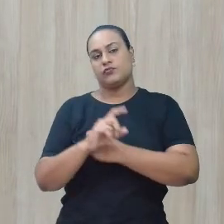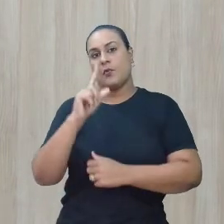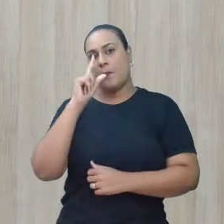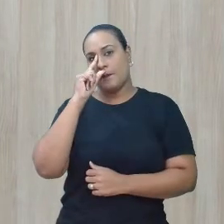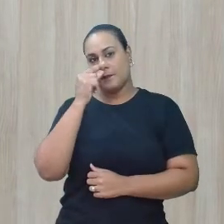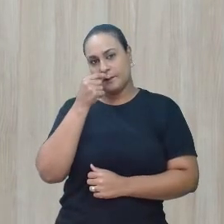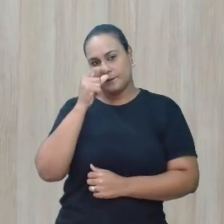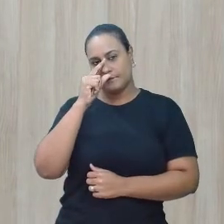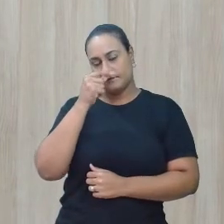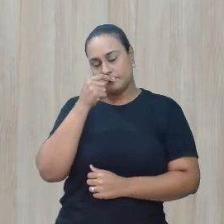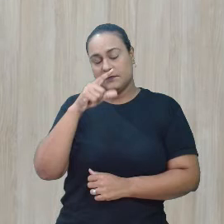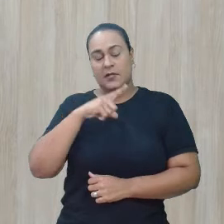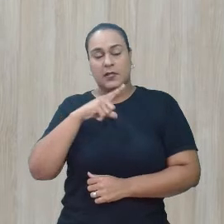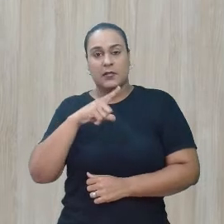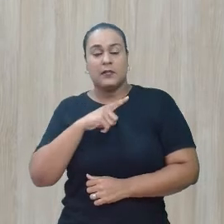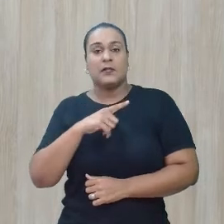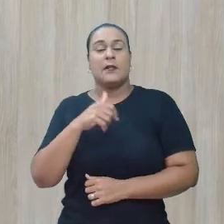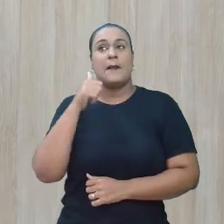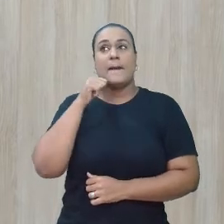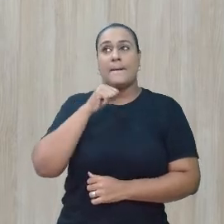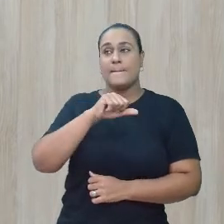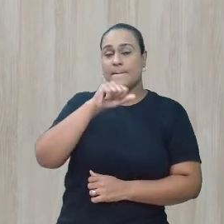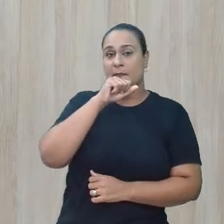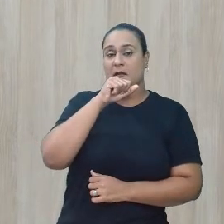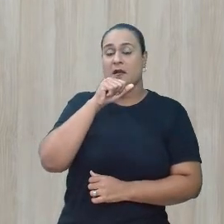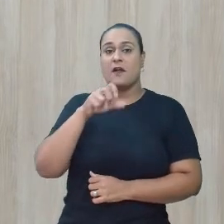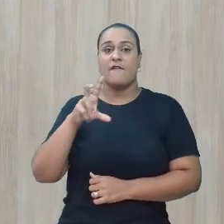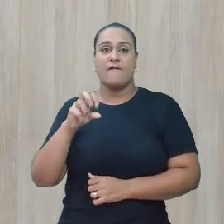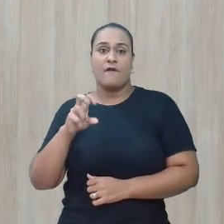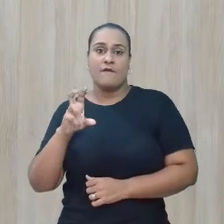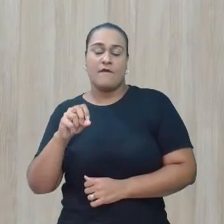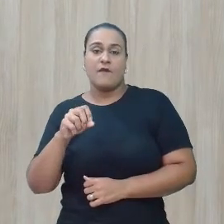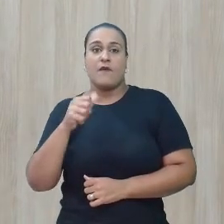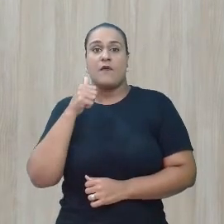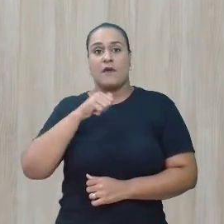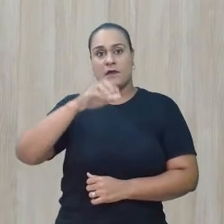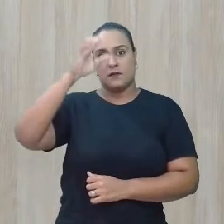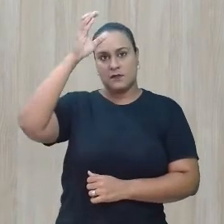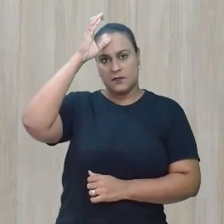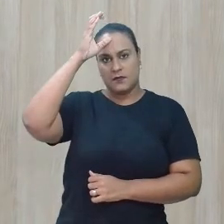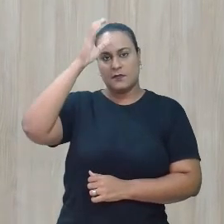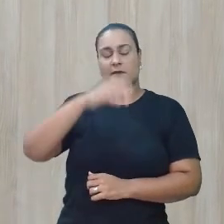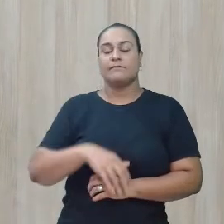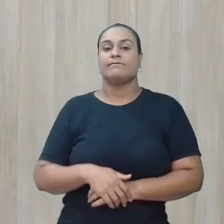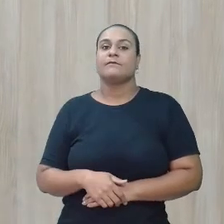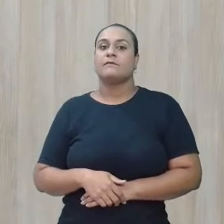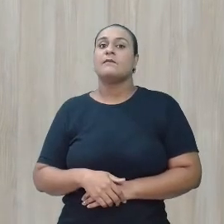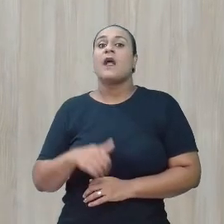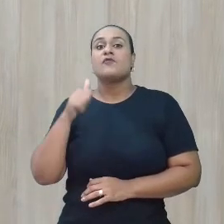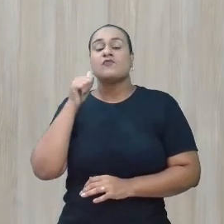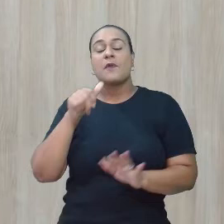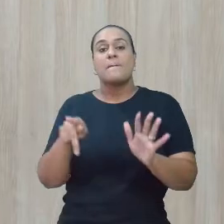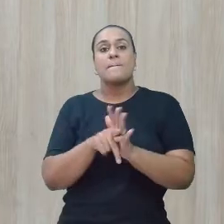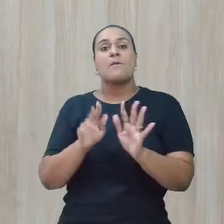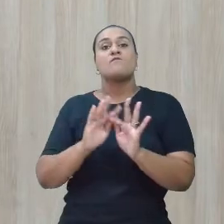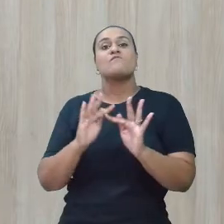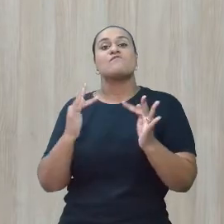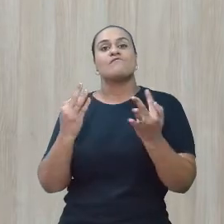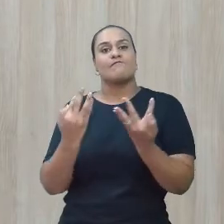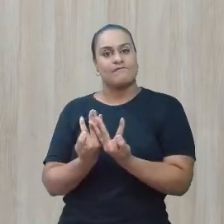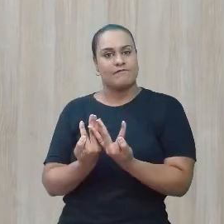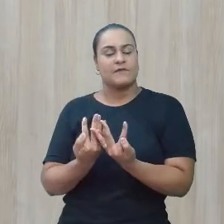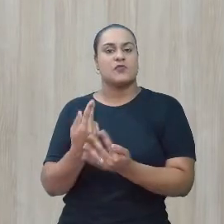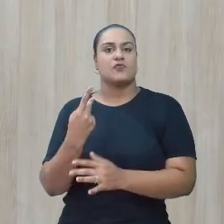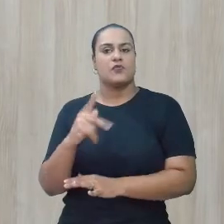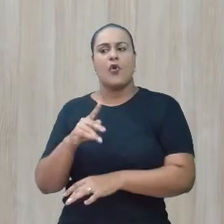tem aí a sua mãe, a sua tia, a sua avó, as mulheres que cercam a sua família, conversem com elas,